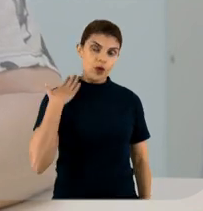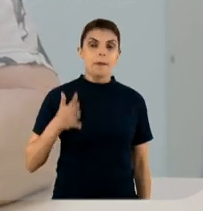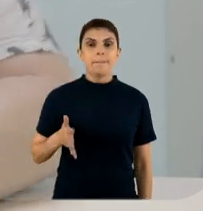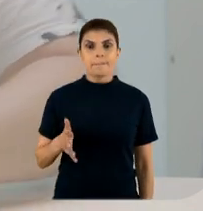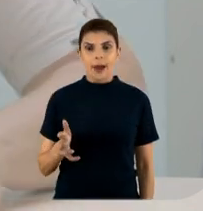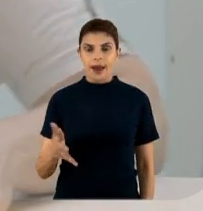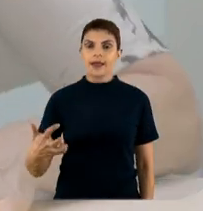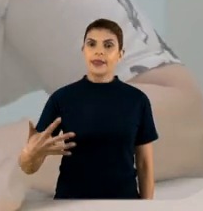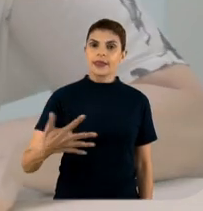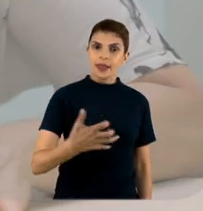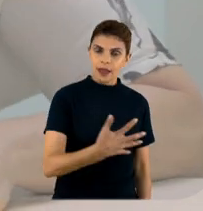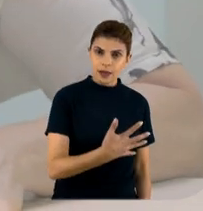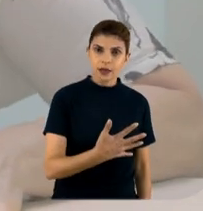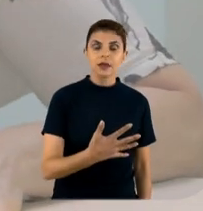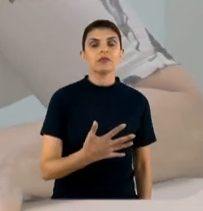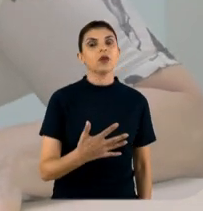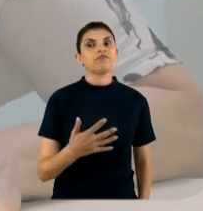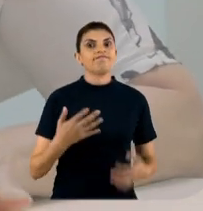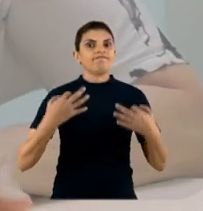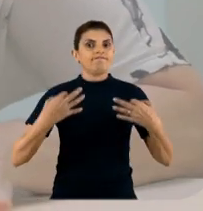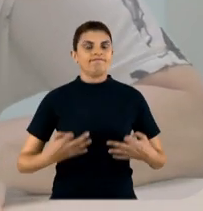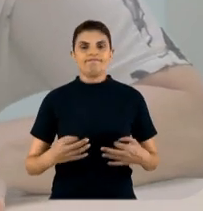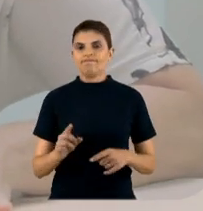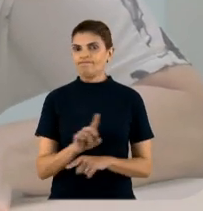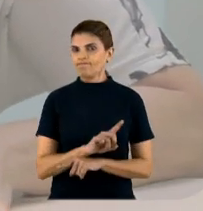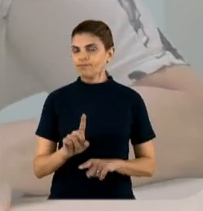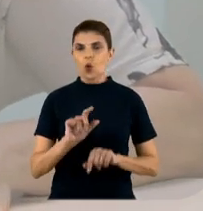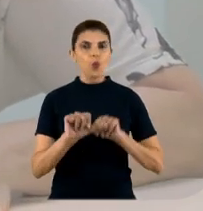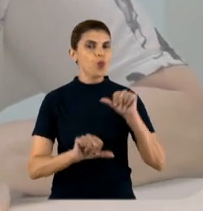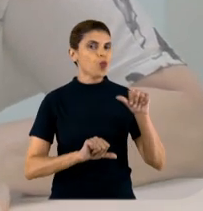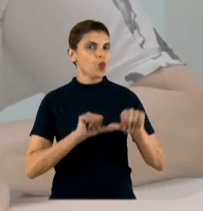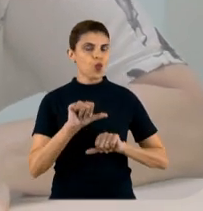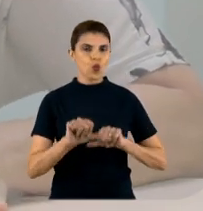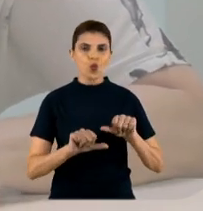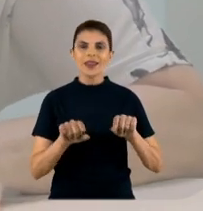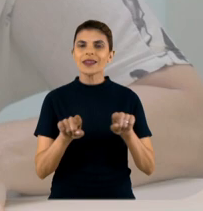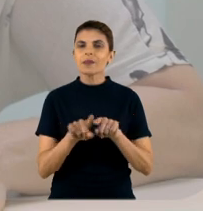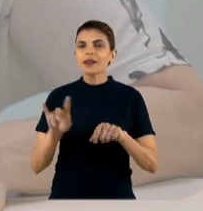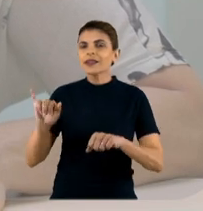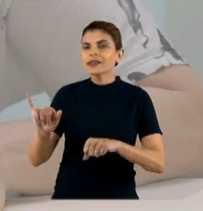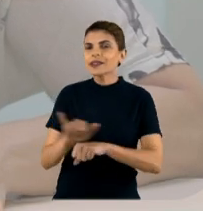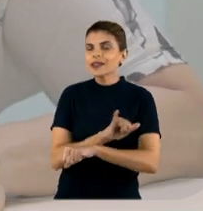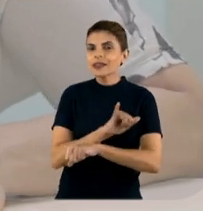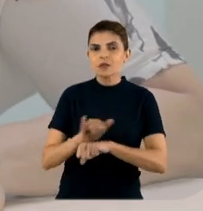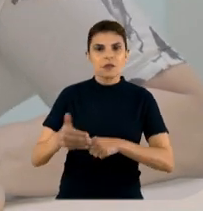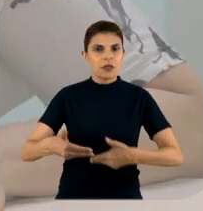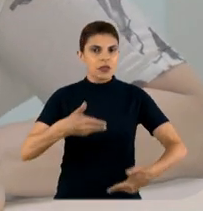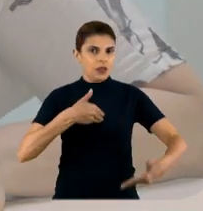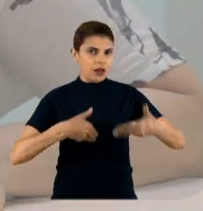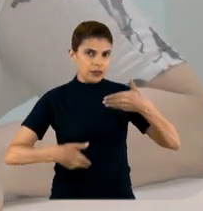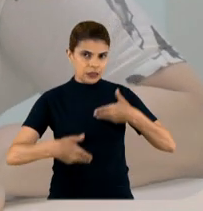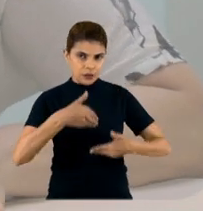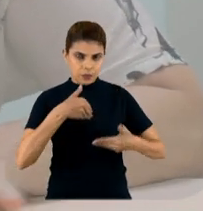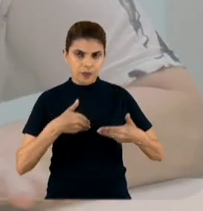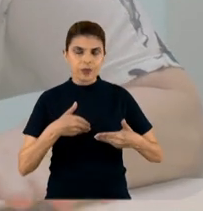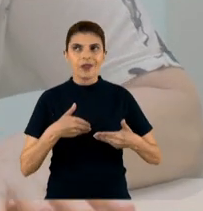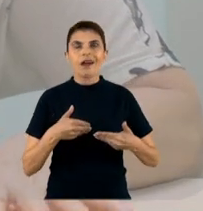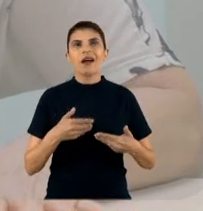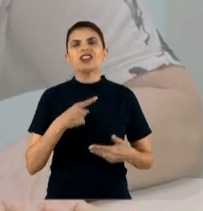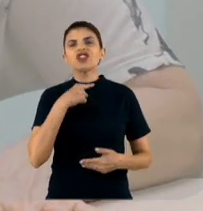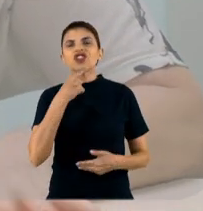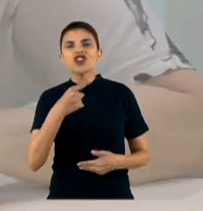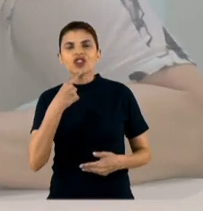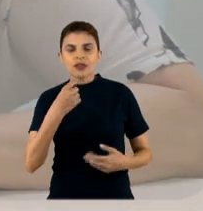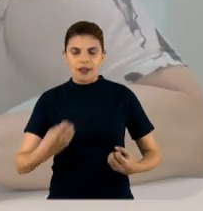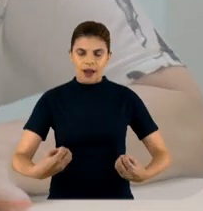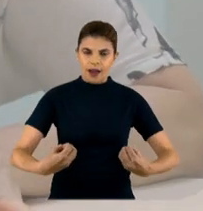pneumonia então ele é inespecífico e ele não muda a tua estratégia de tratamento Então não é porque o